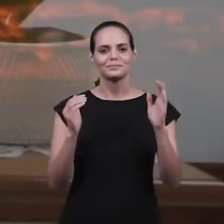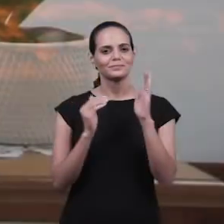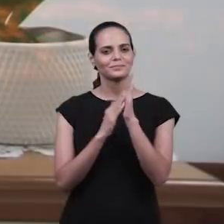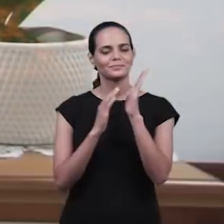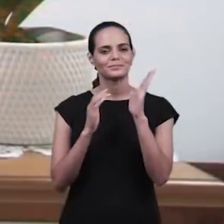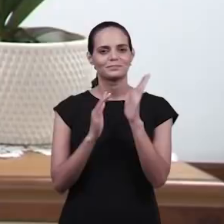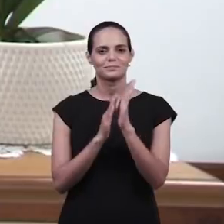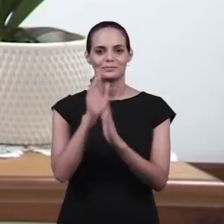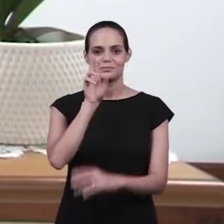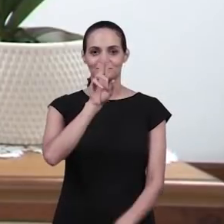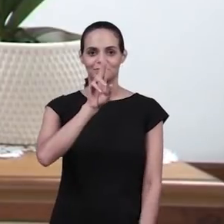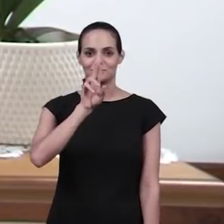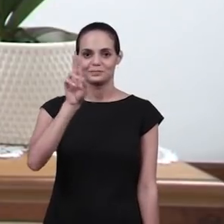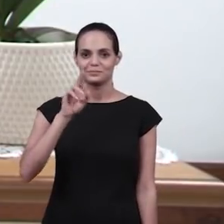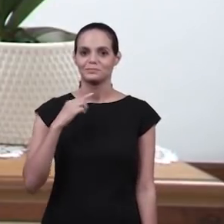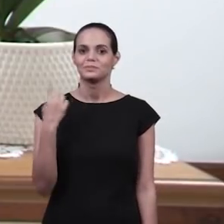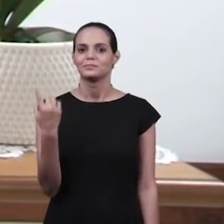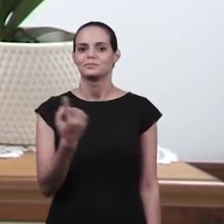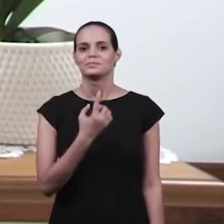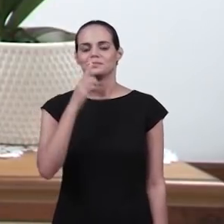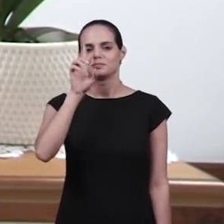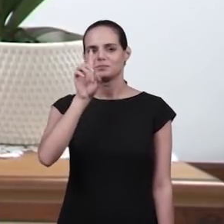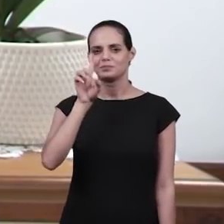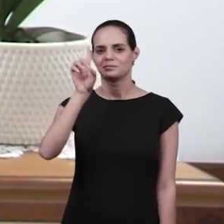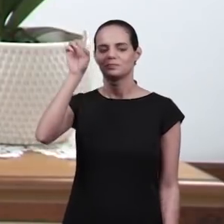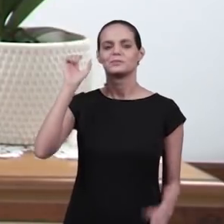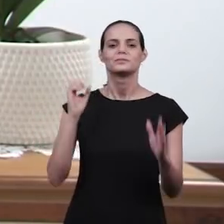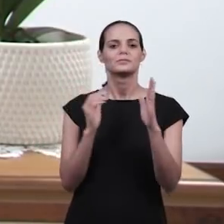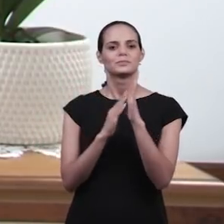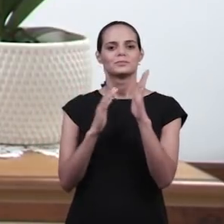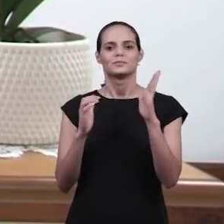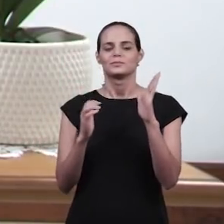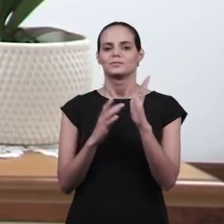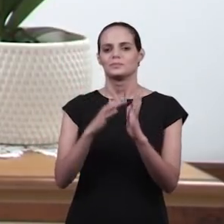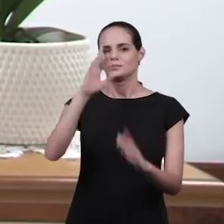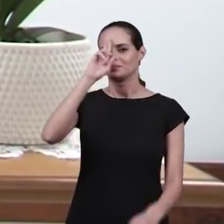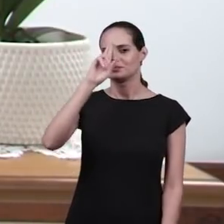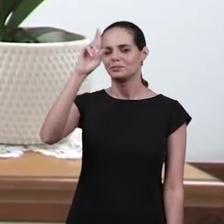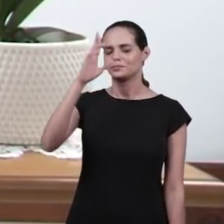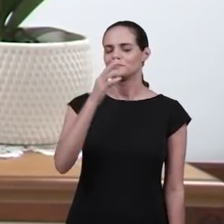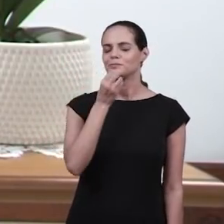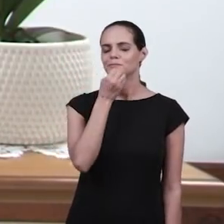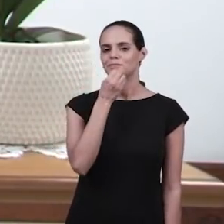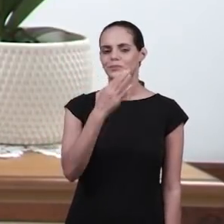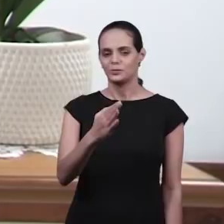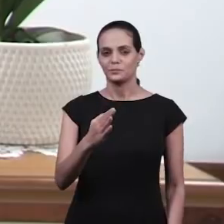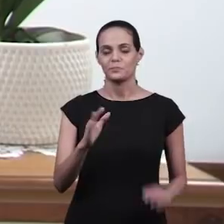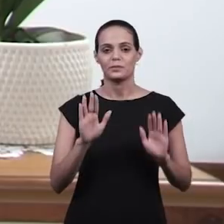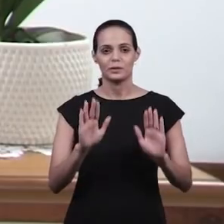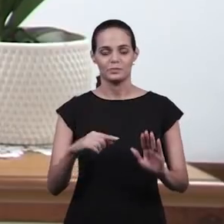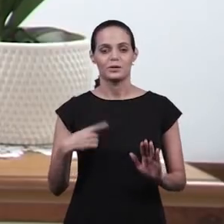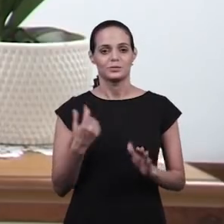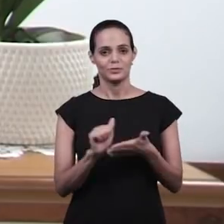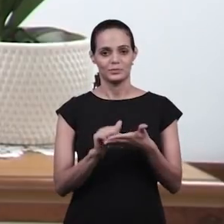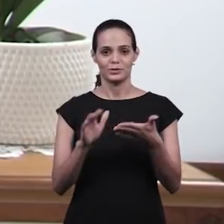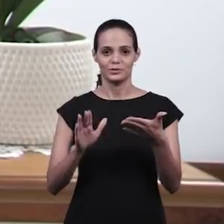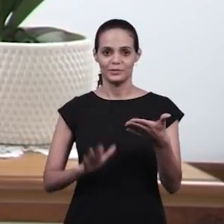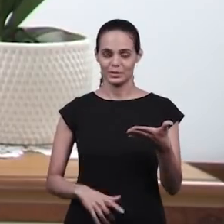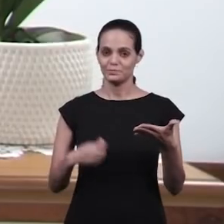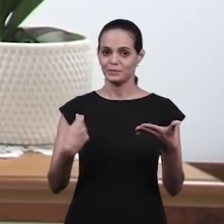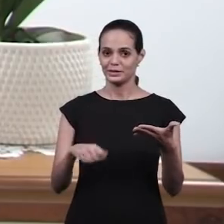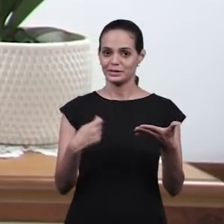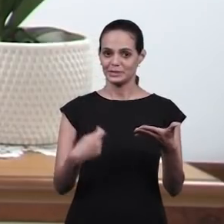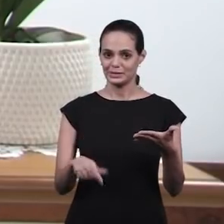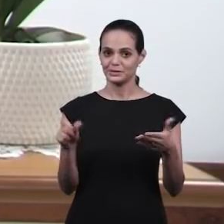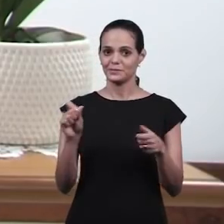Senhor. Louvado seja o nome do nosso Deus. Louvar ao Senhor é muito bom, mas nós temos uma